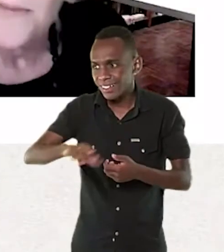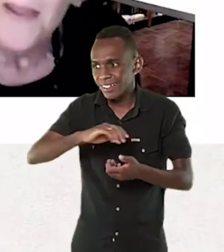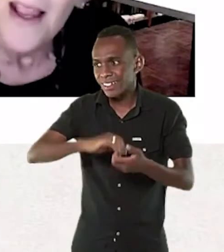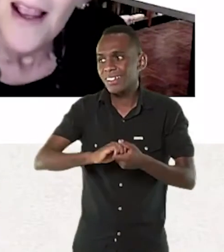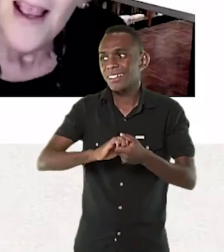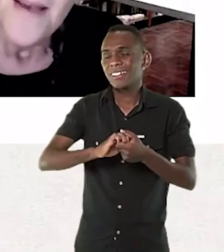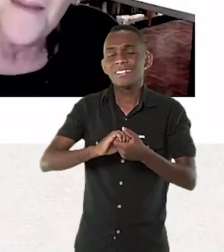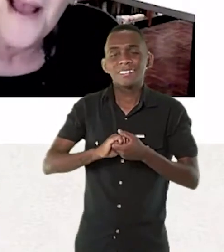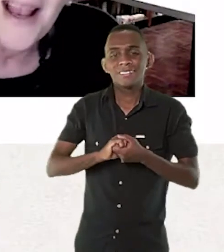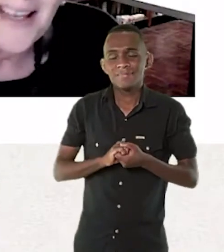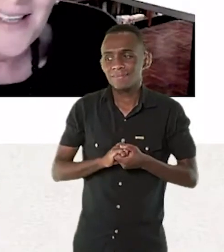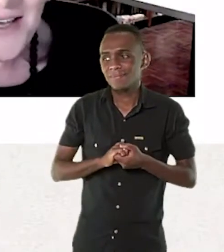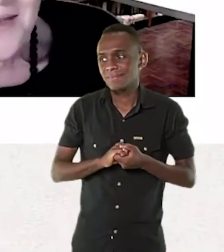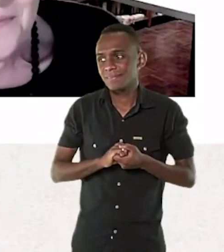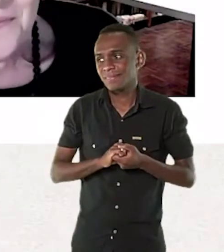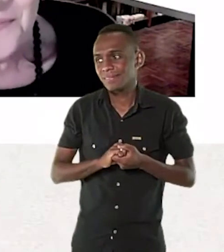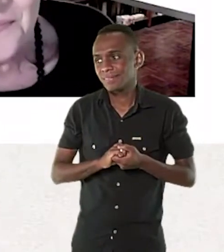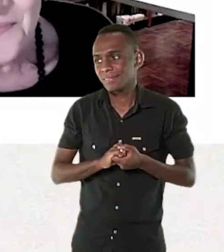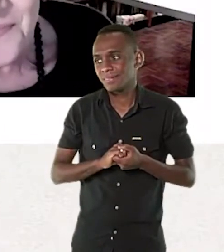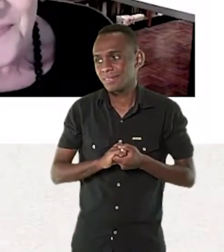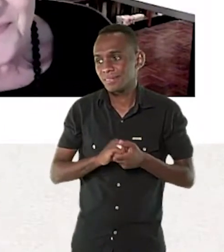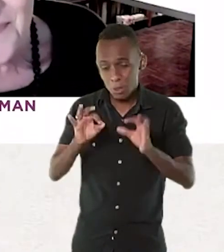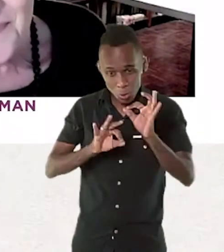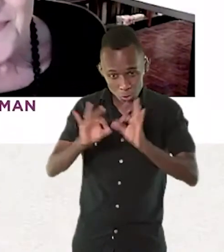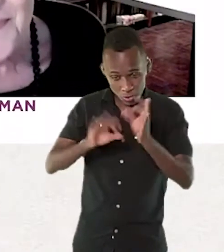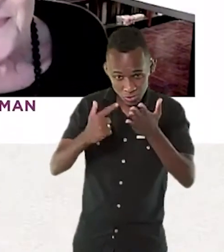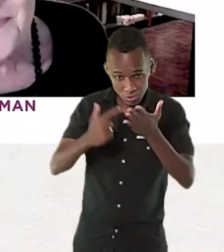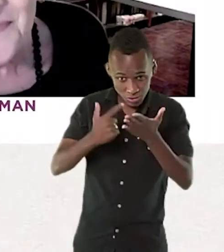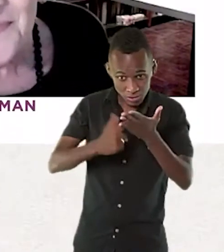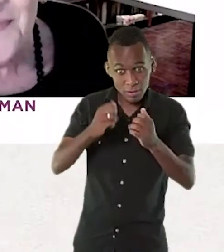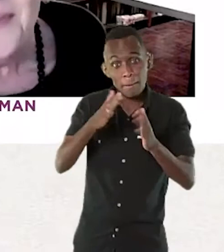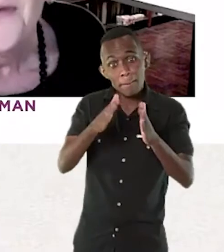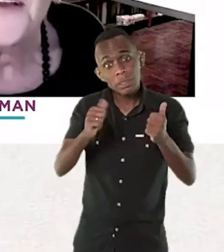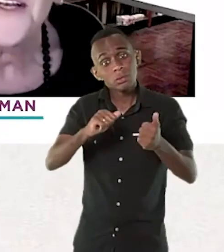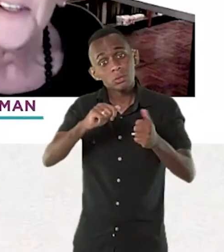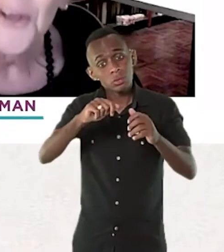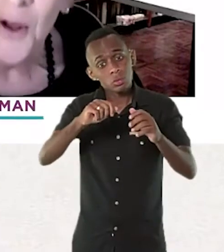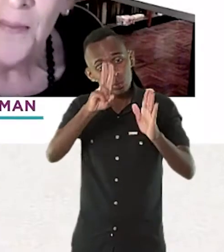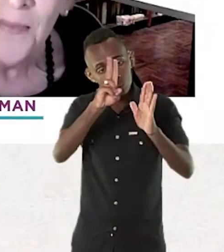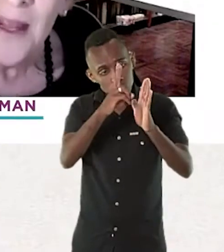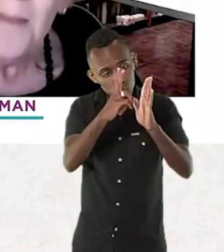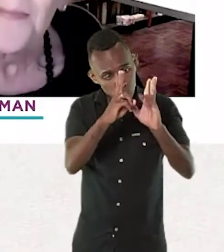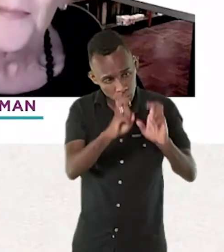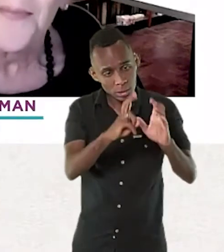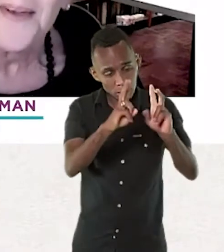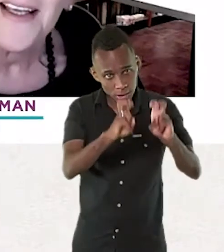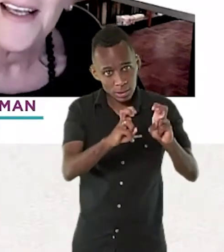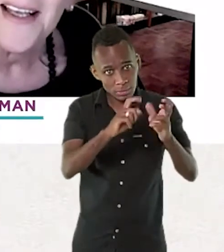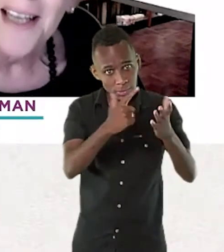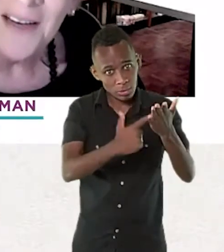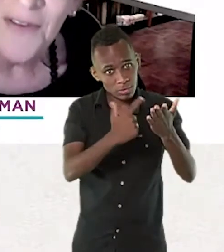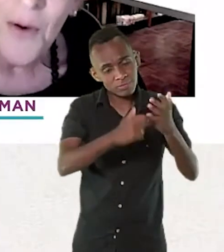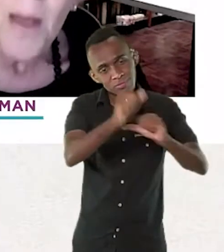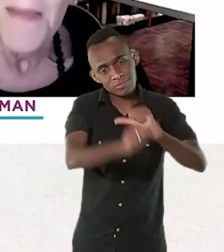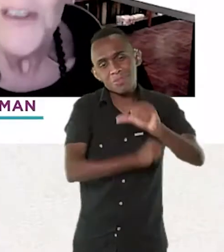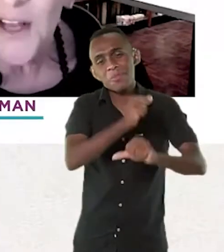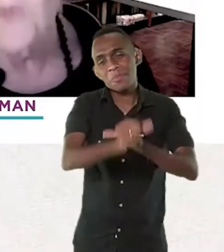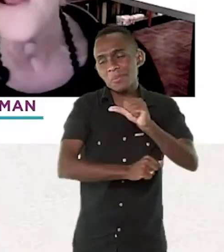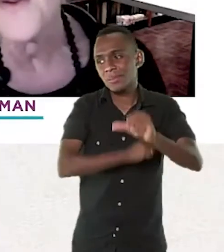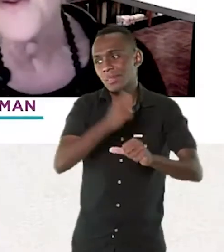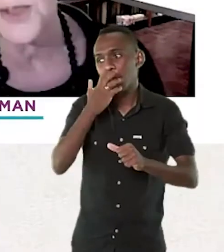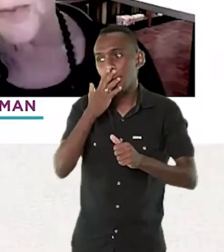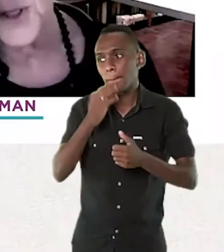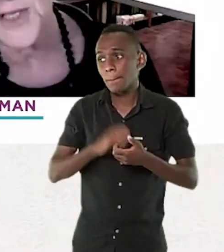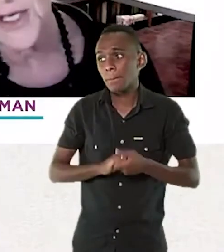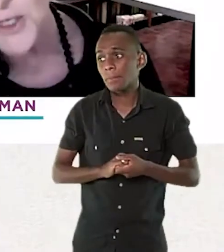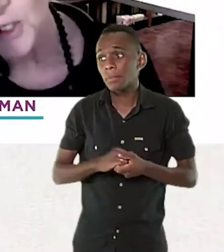Bolsonaro entre nós. O editor do George Orwell que pediu para ele mudar. Engraçado, né? Olha só, que incrível.